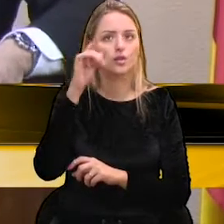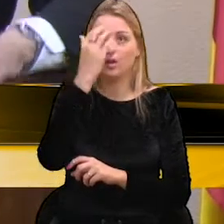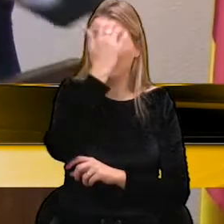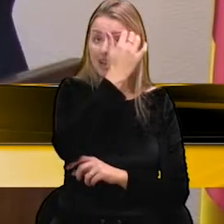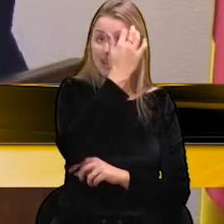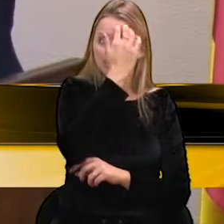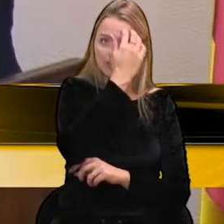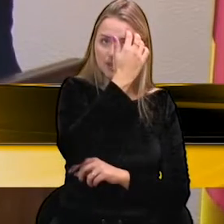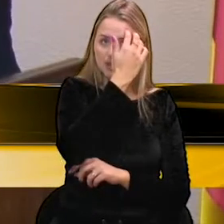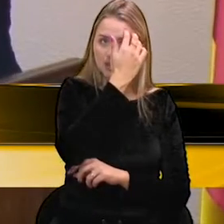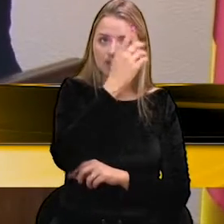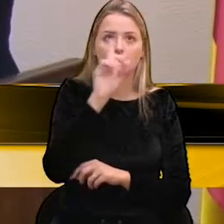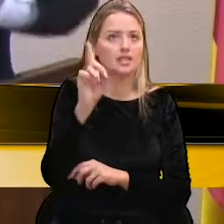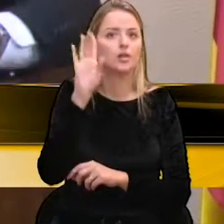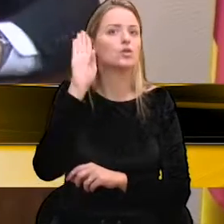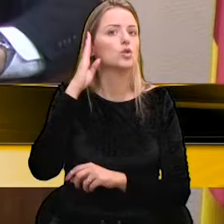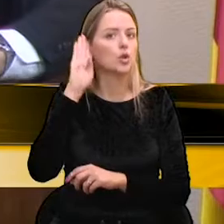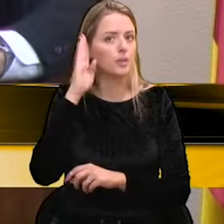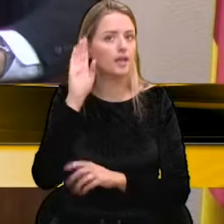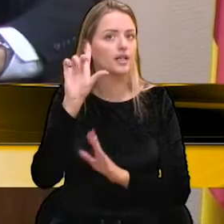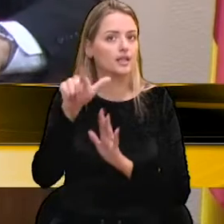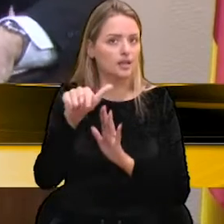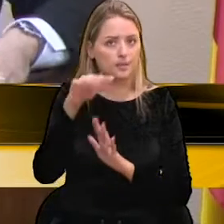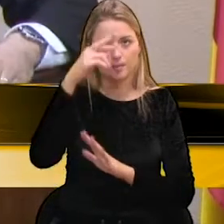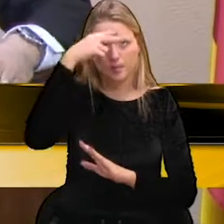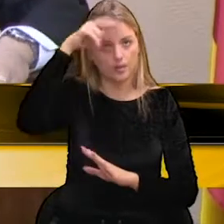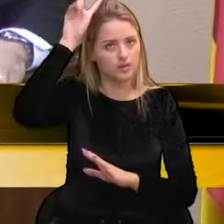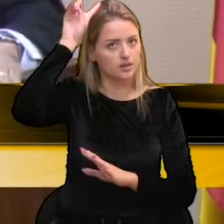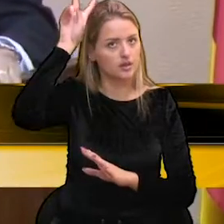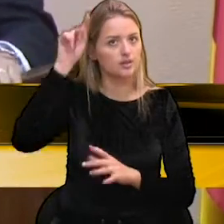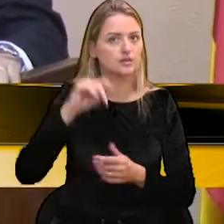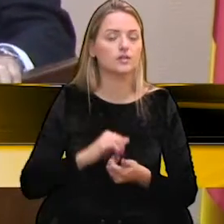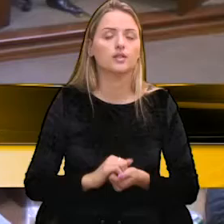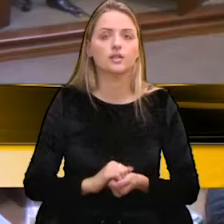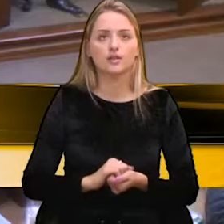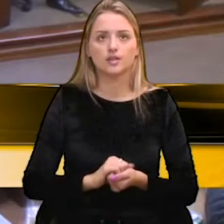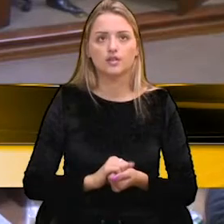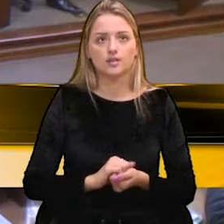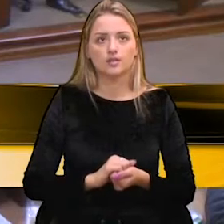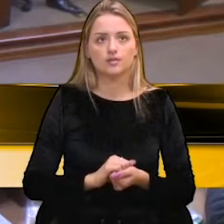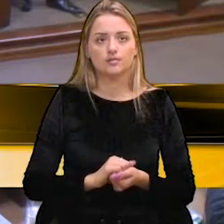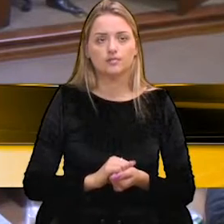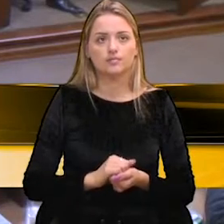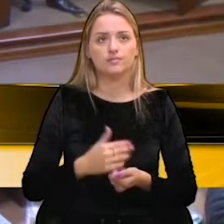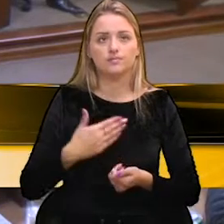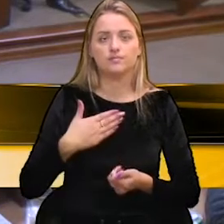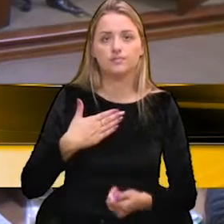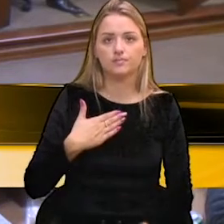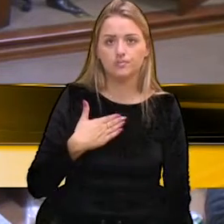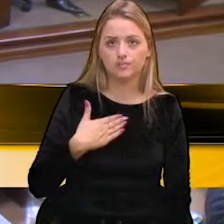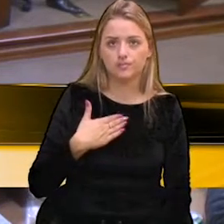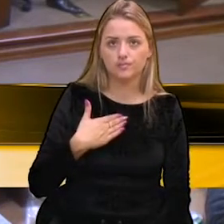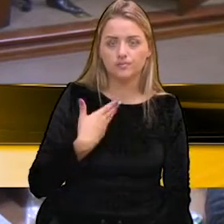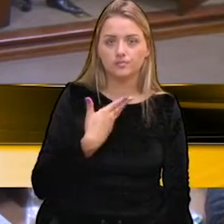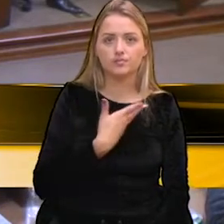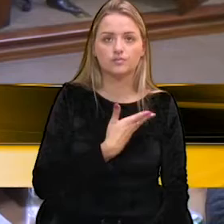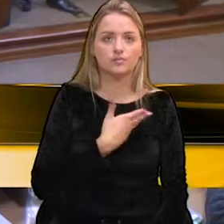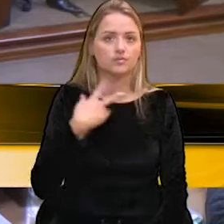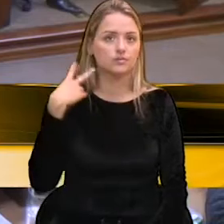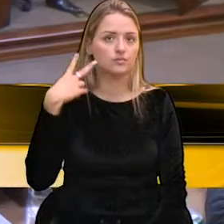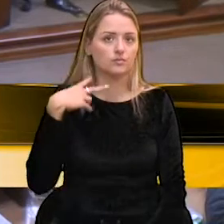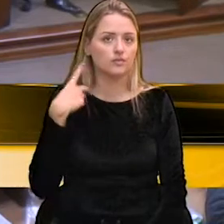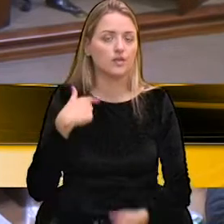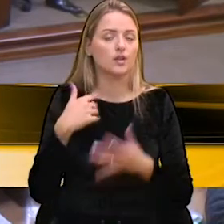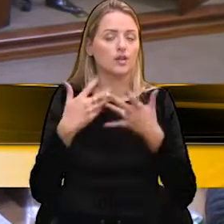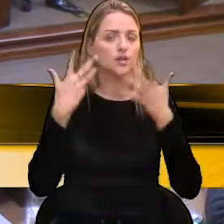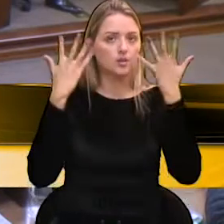na sequência, vereador Tomé, na sequência, vereador Edson da Rosa. Meu caro vereador, queria parabenizar